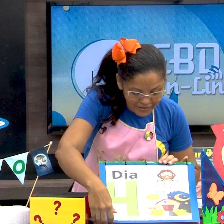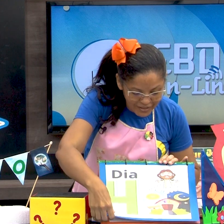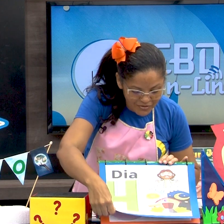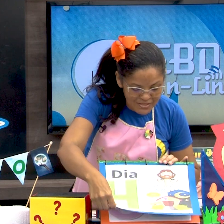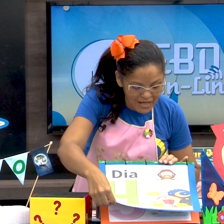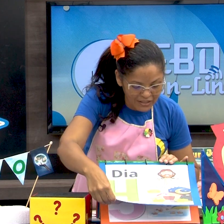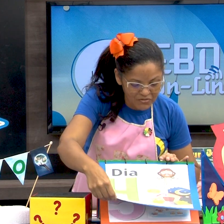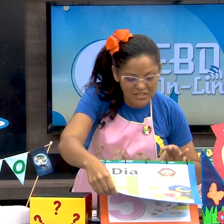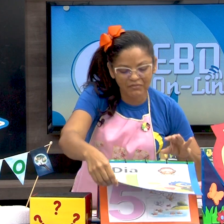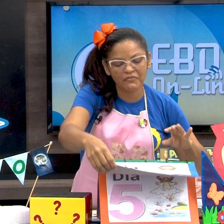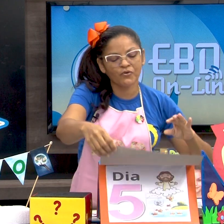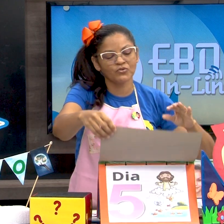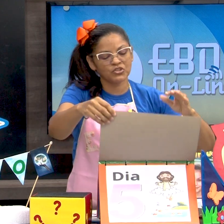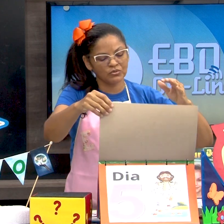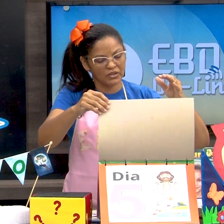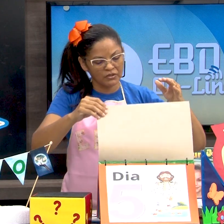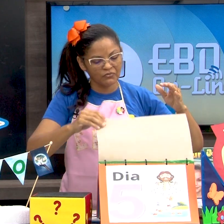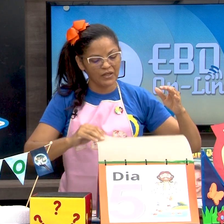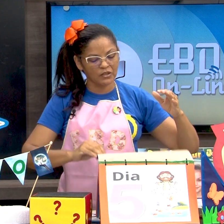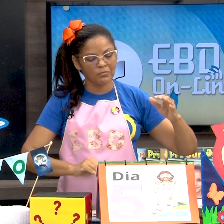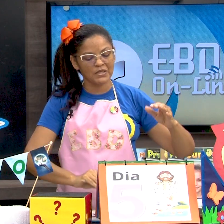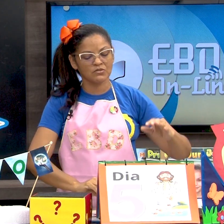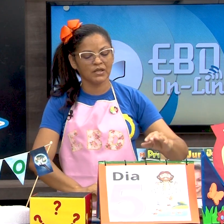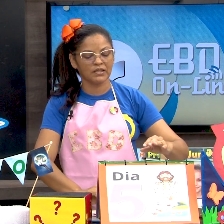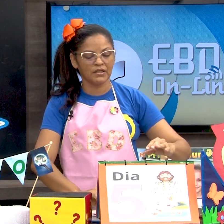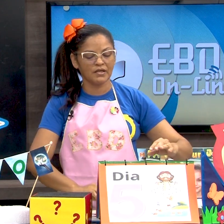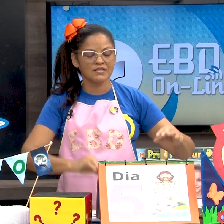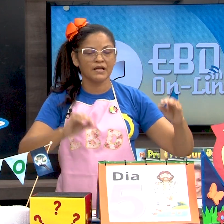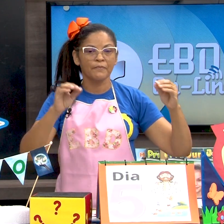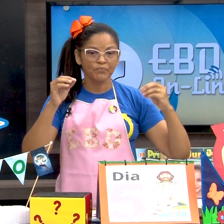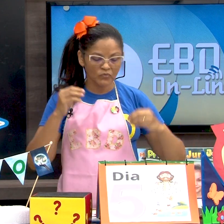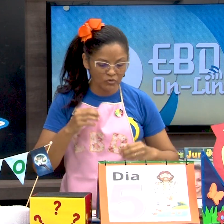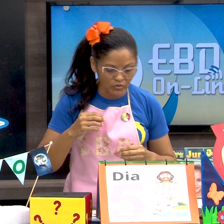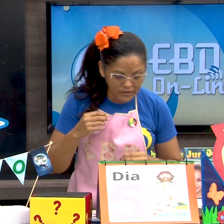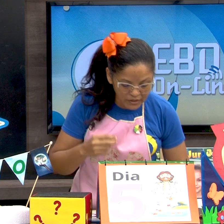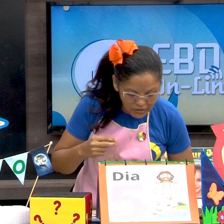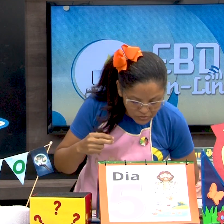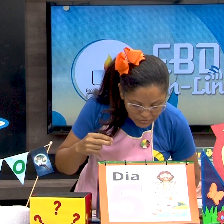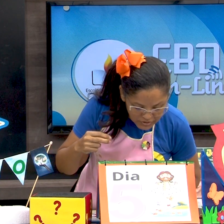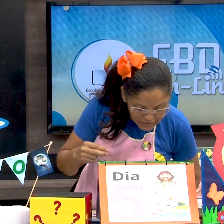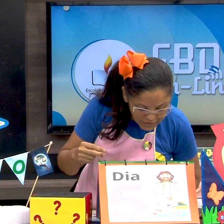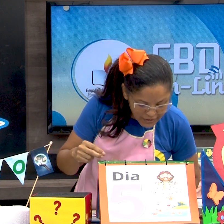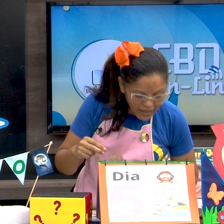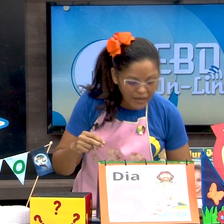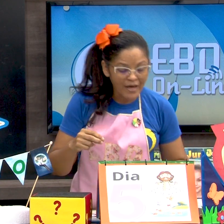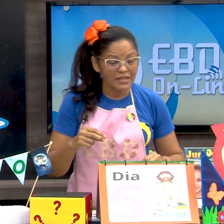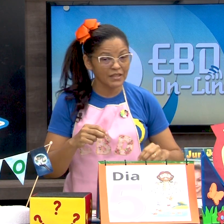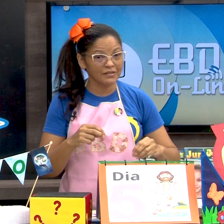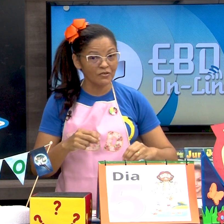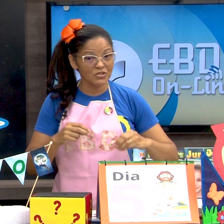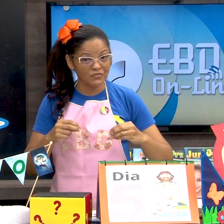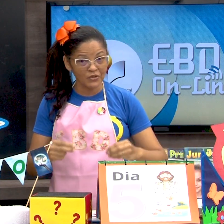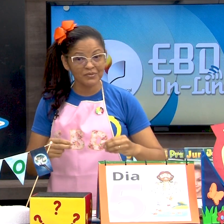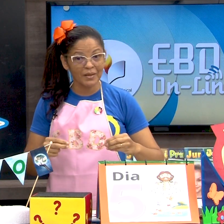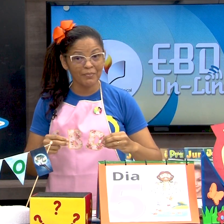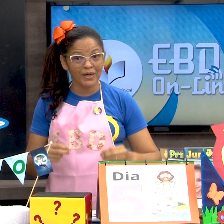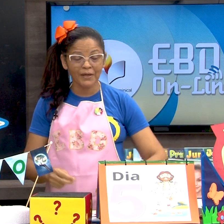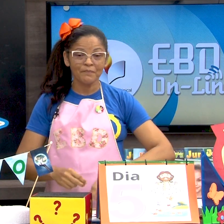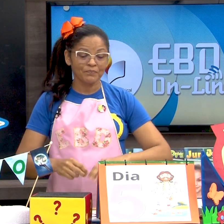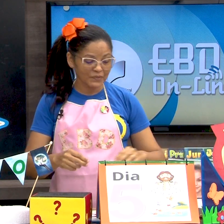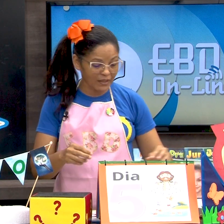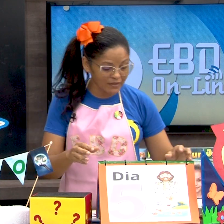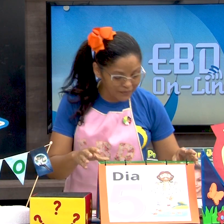Glória Deus e ali você vai continuando falando paraa sua criança do quinto dia e Deus viu